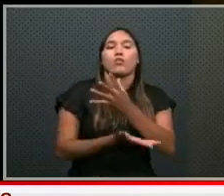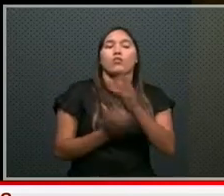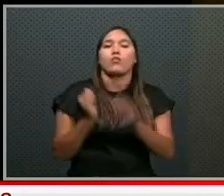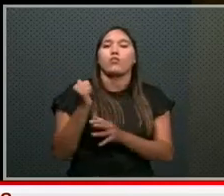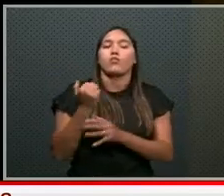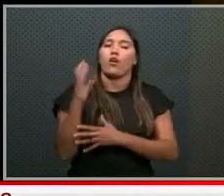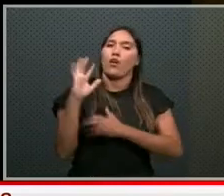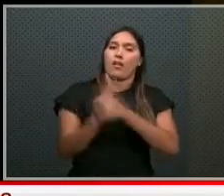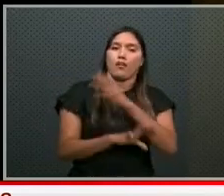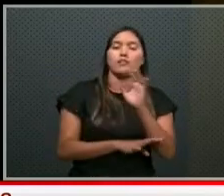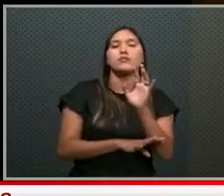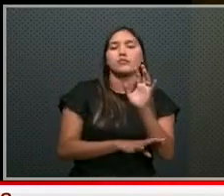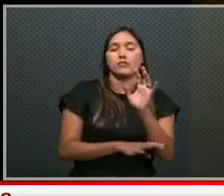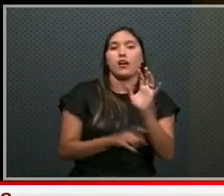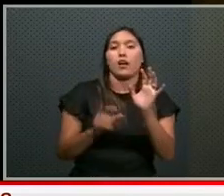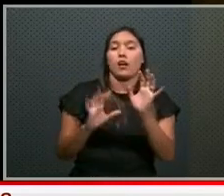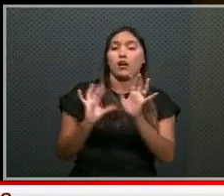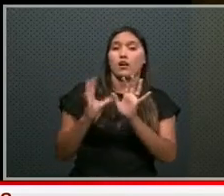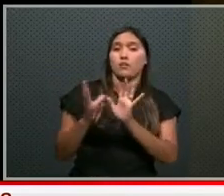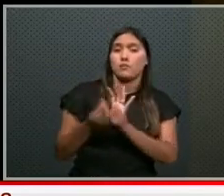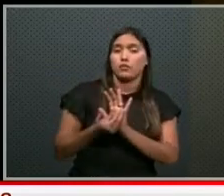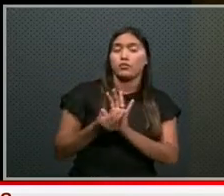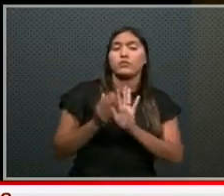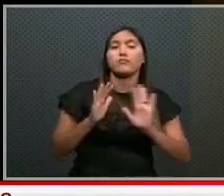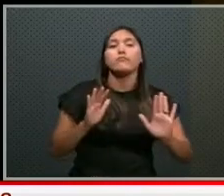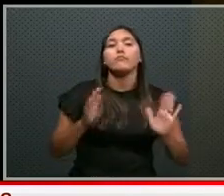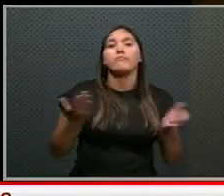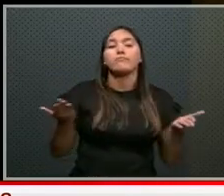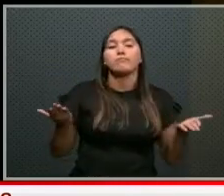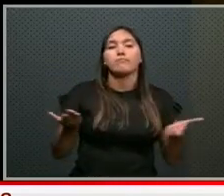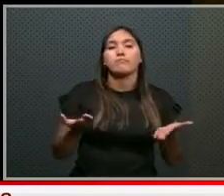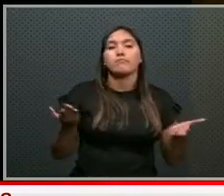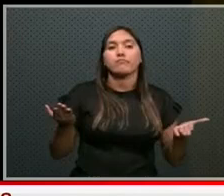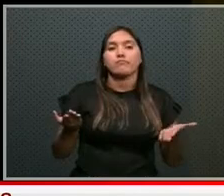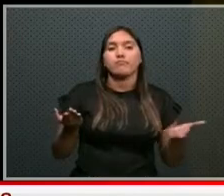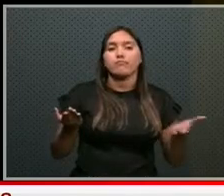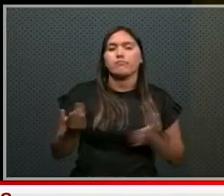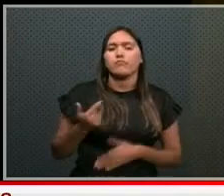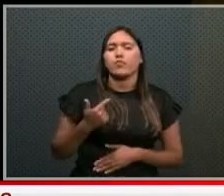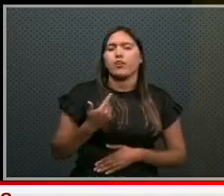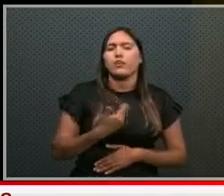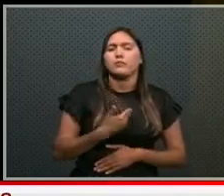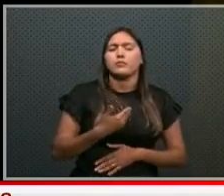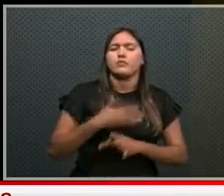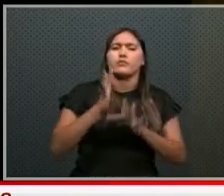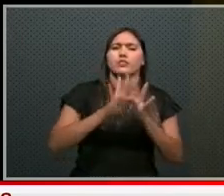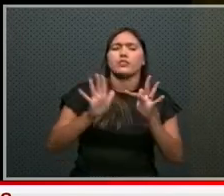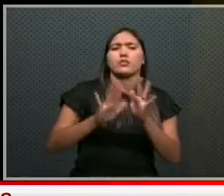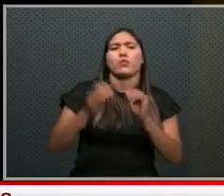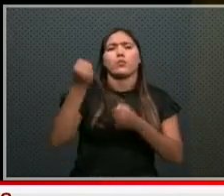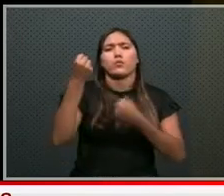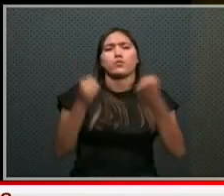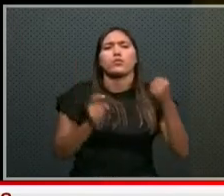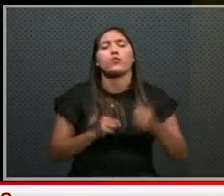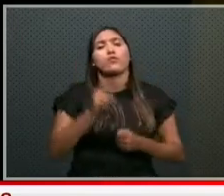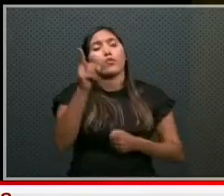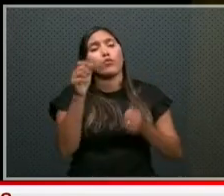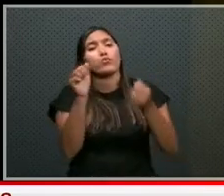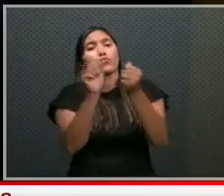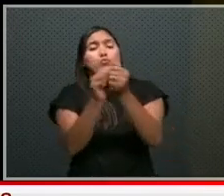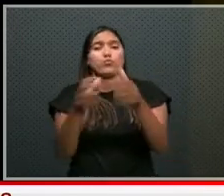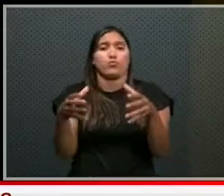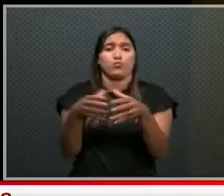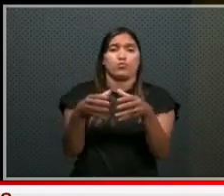entendeu Essa Amazônia agora mesmo meu amigo Conrado presidente da aviação das Indústrias foi com a turma da CNI